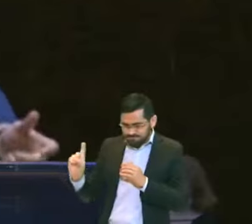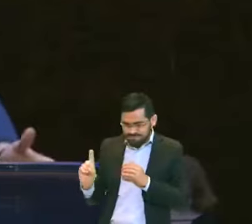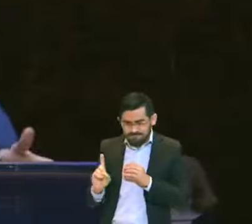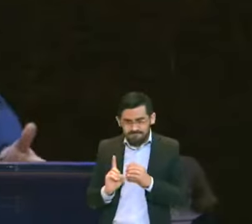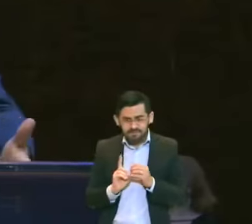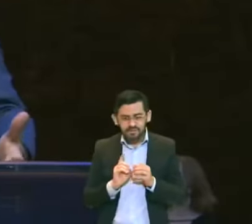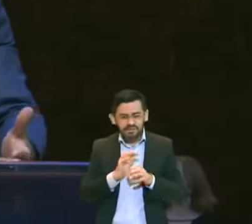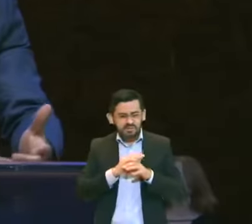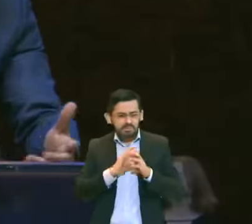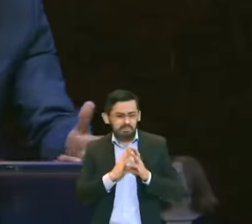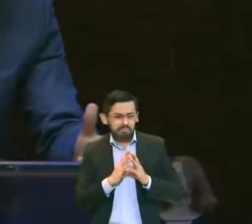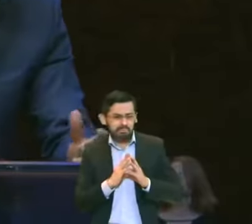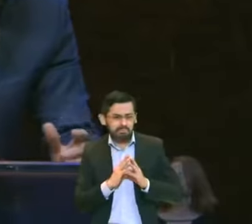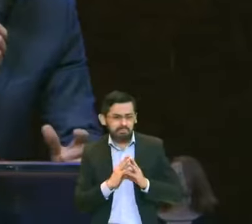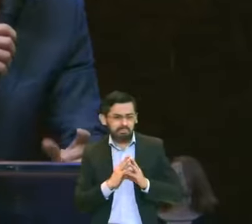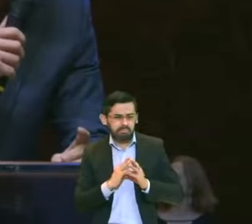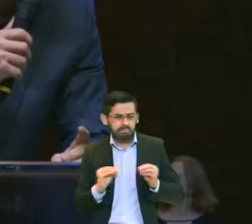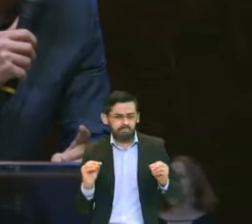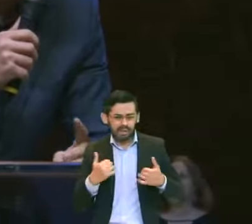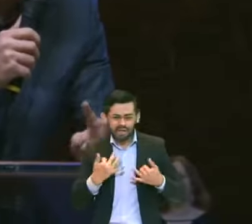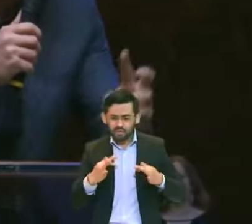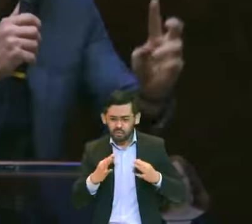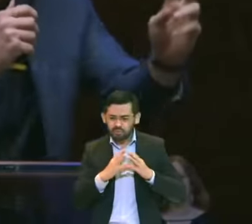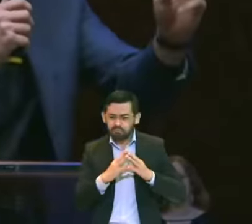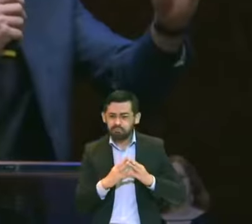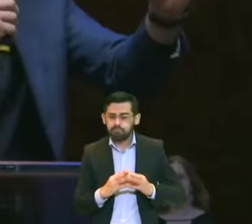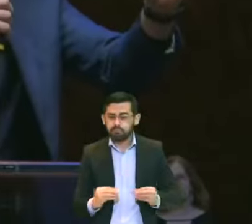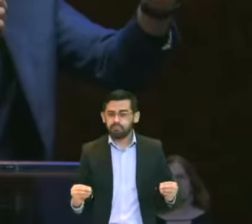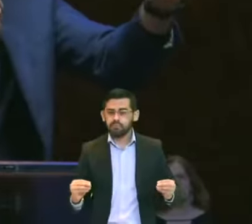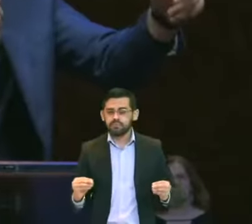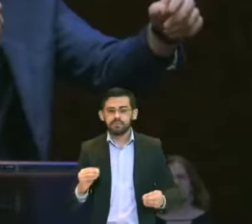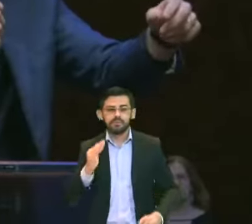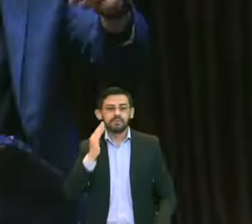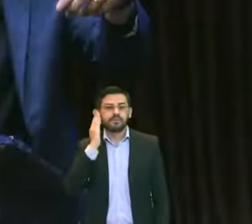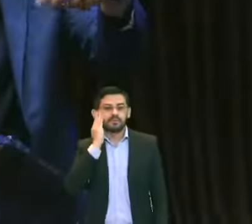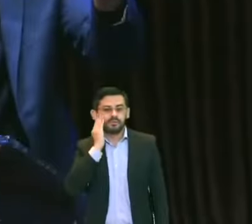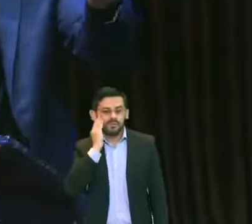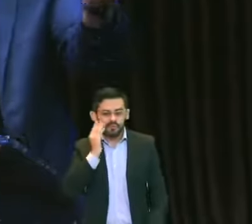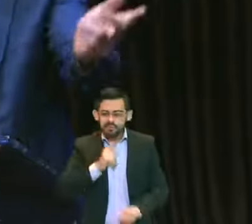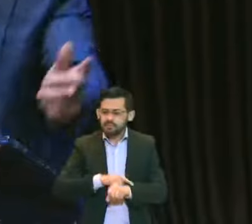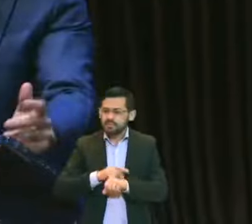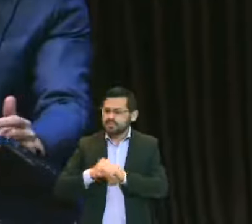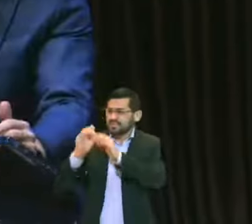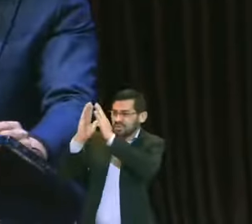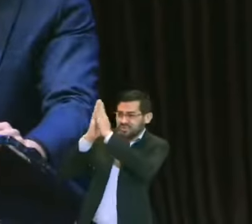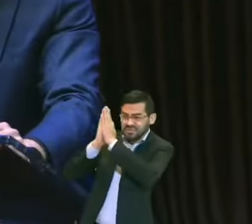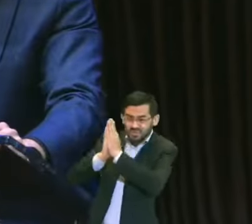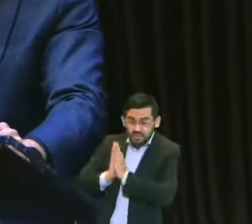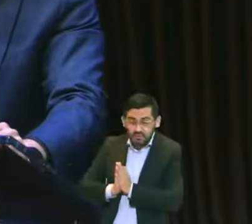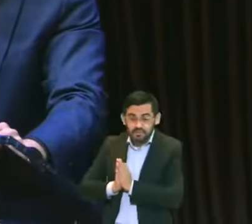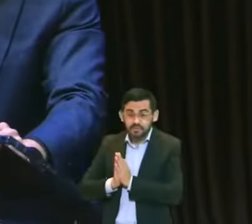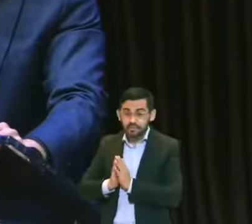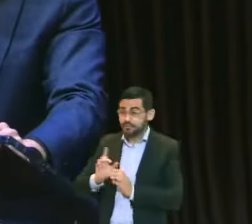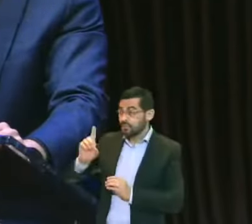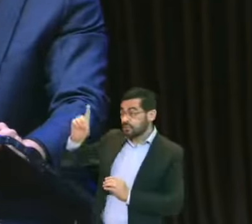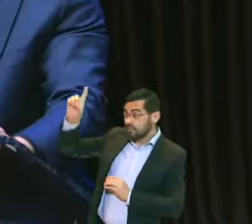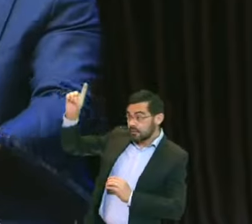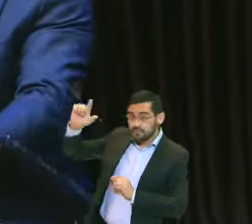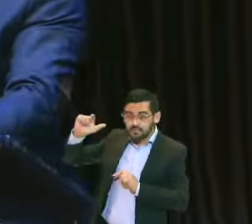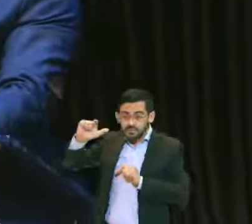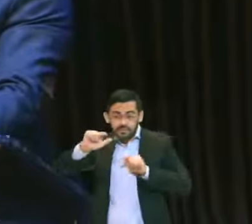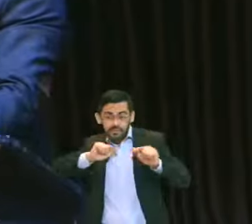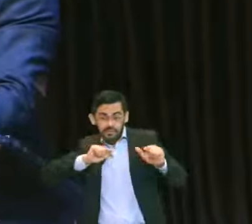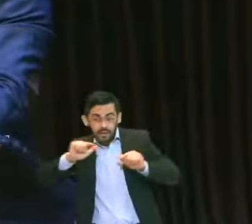Sabe, queridos, quando estamos adorando, Deus usa meios inusitados